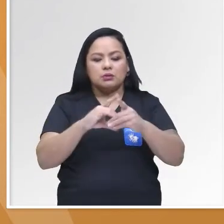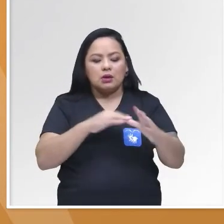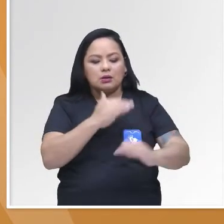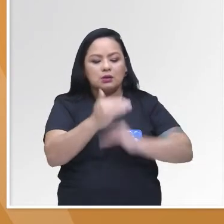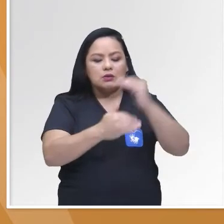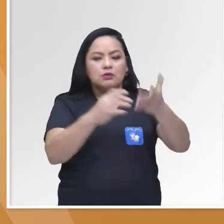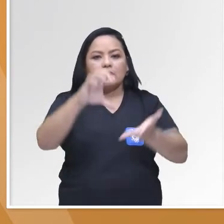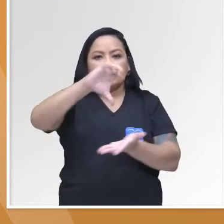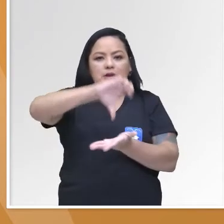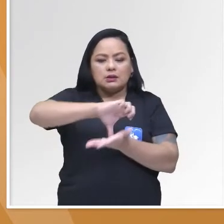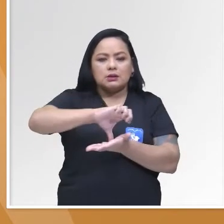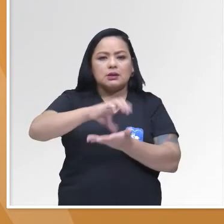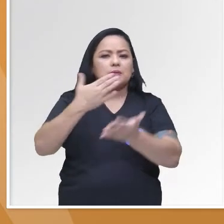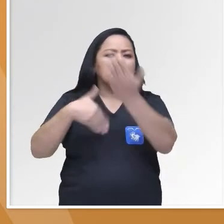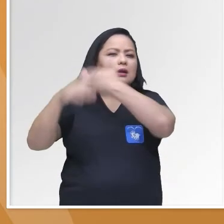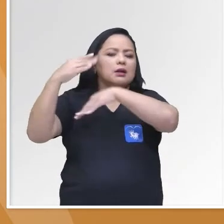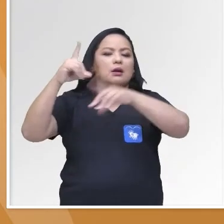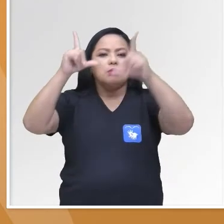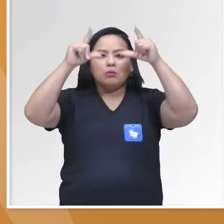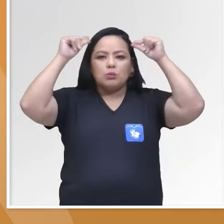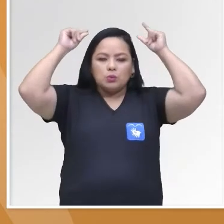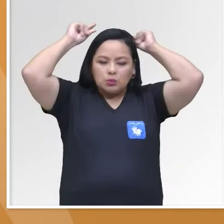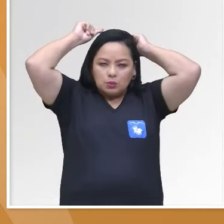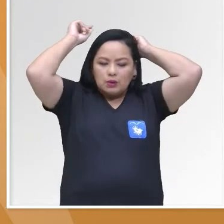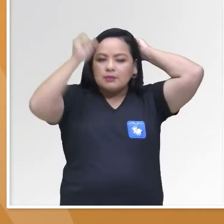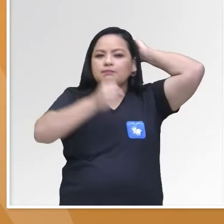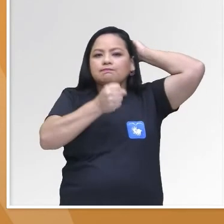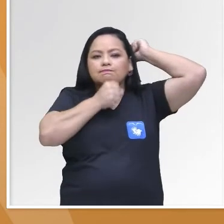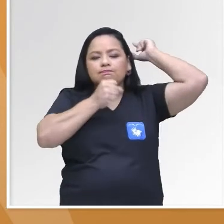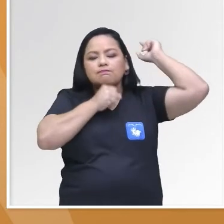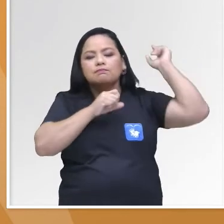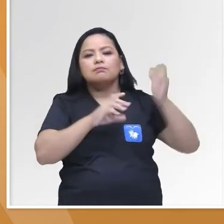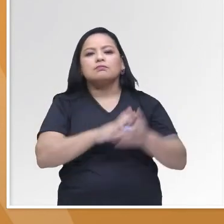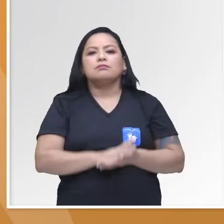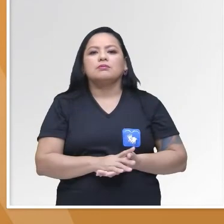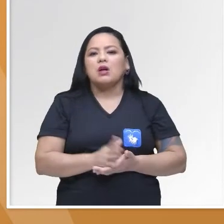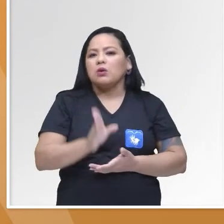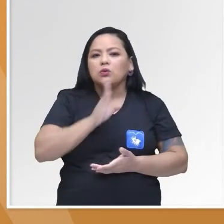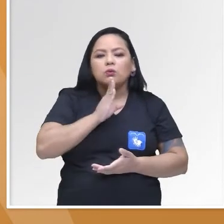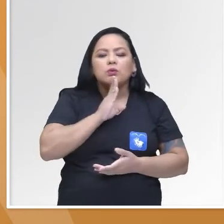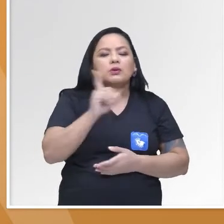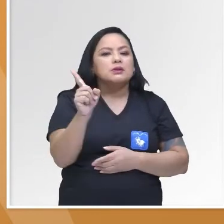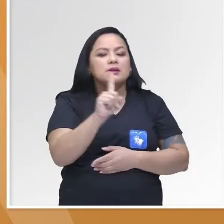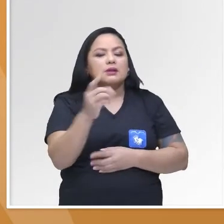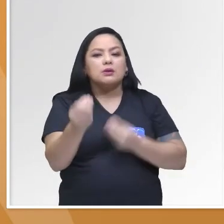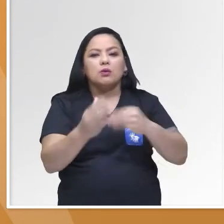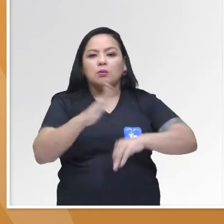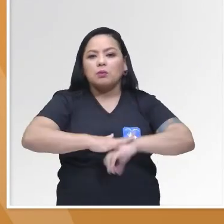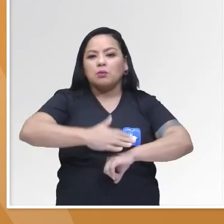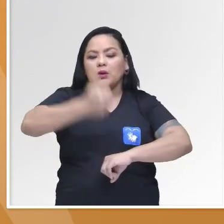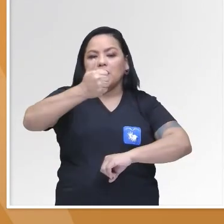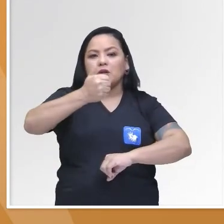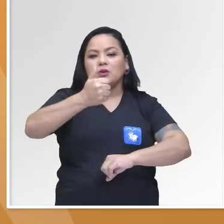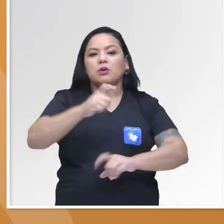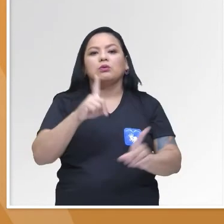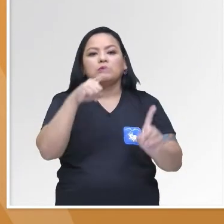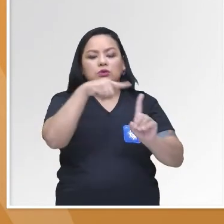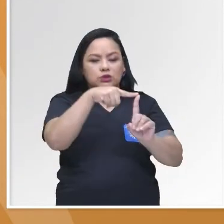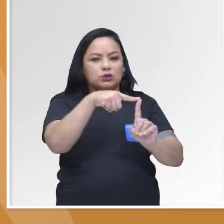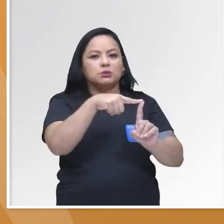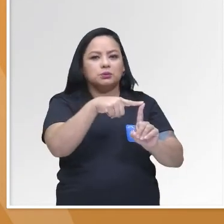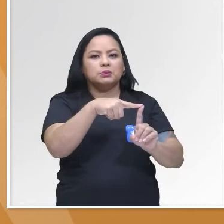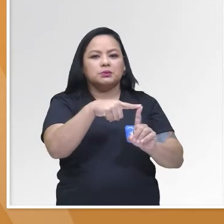Atenas, lá na antiga Grécia, não era considerada o melhor dos governos